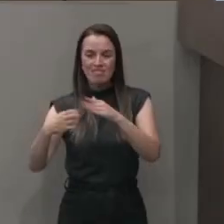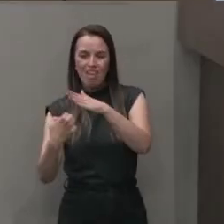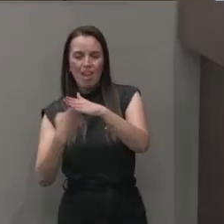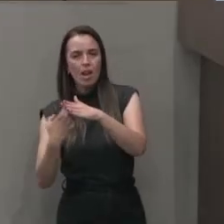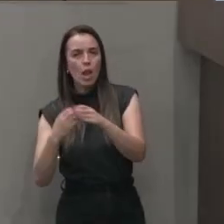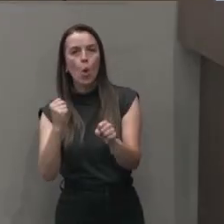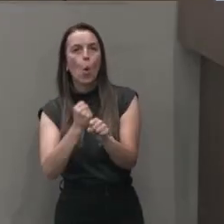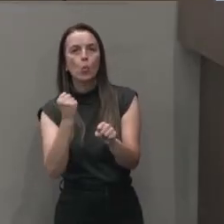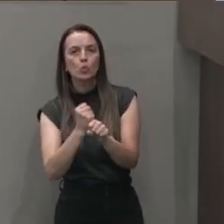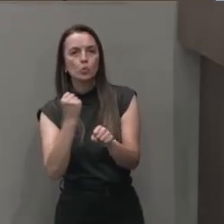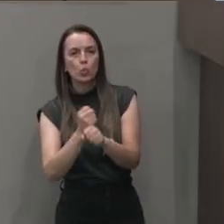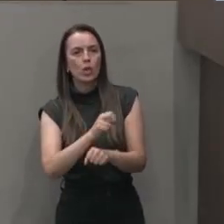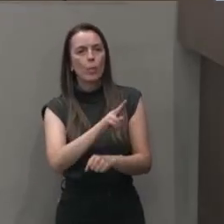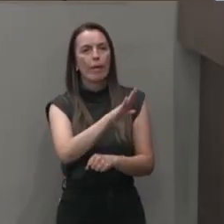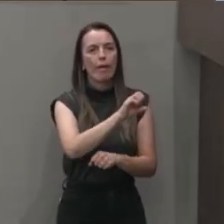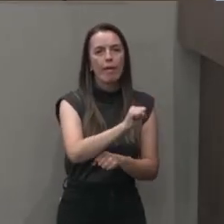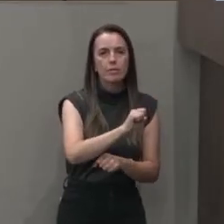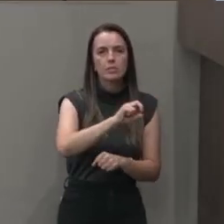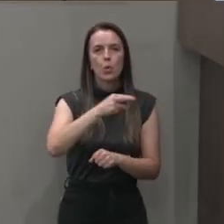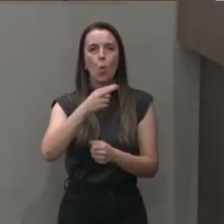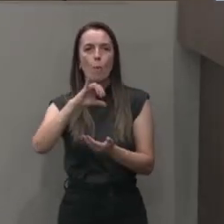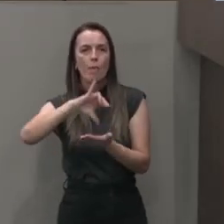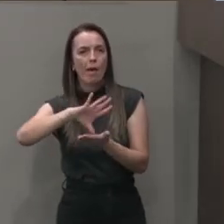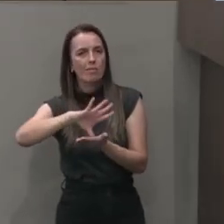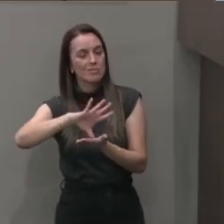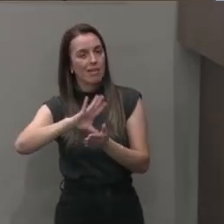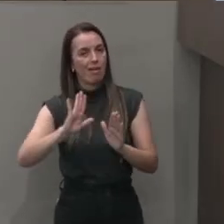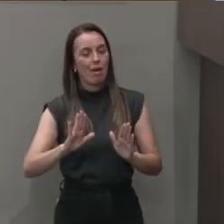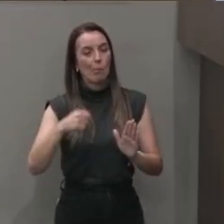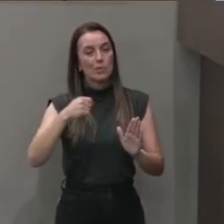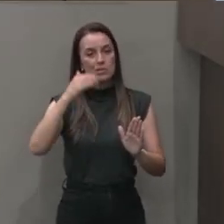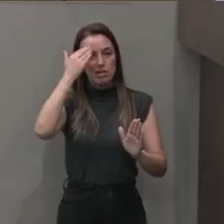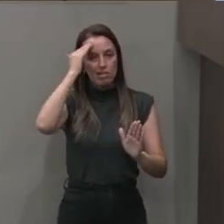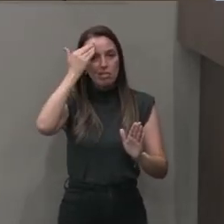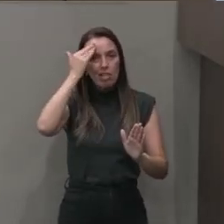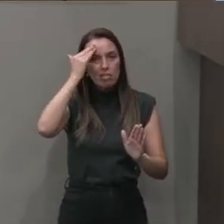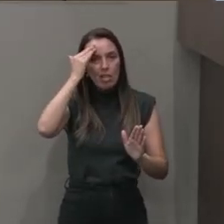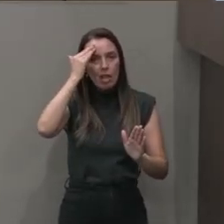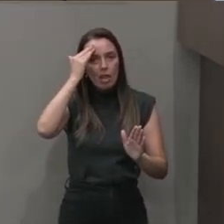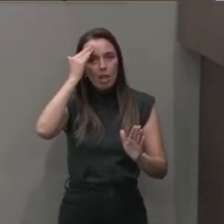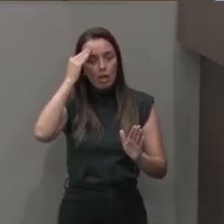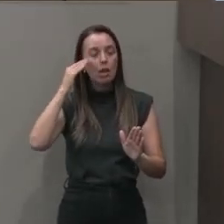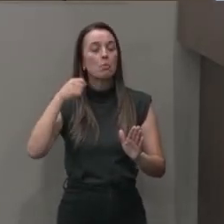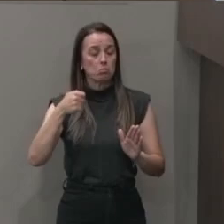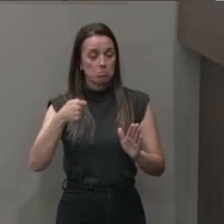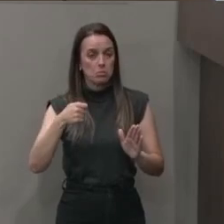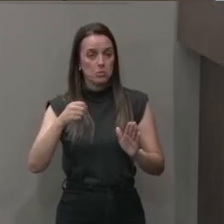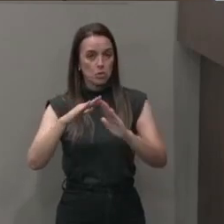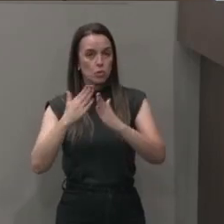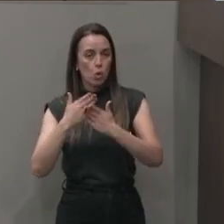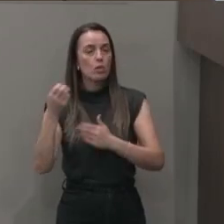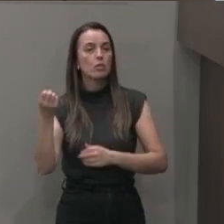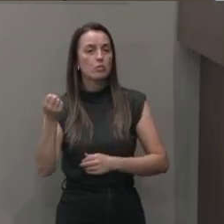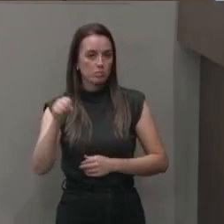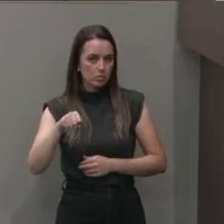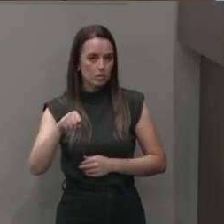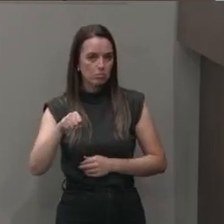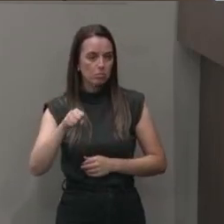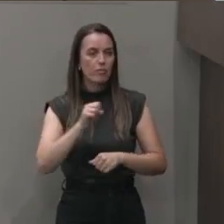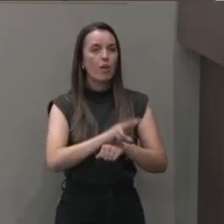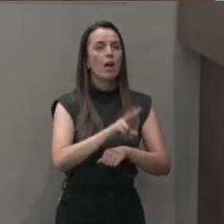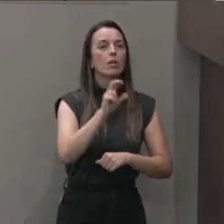a UBS. Então, nós precisamos entender os dois lados. Precisamos de escola, sim. Precisamos de